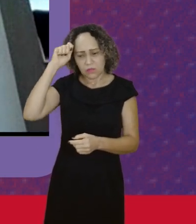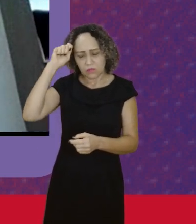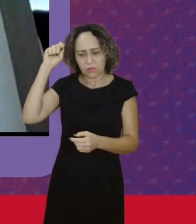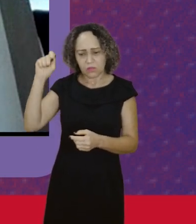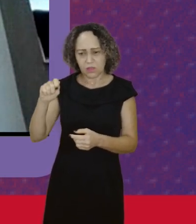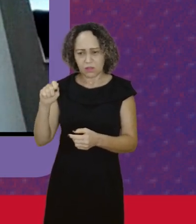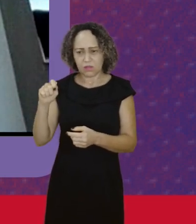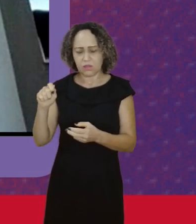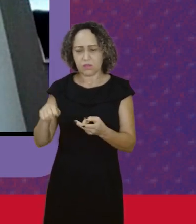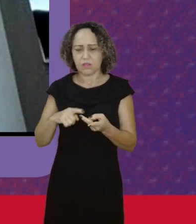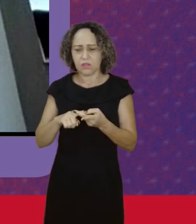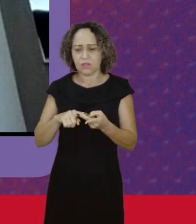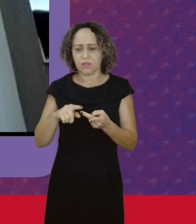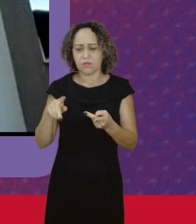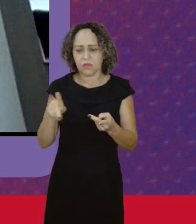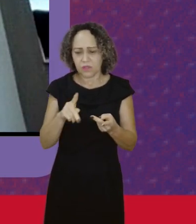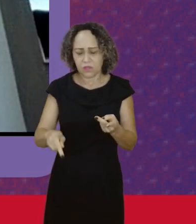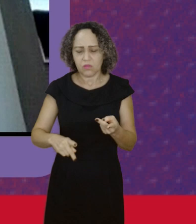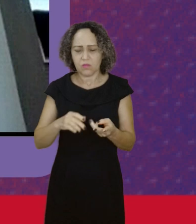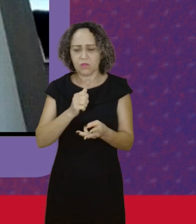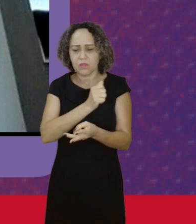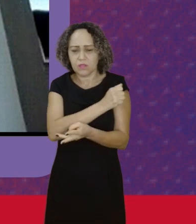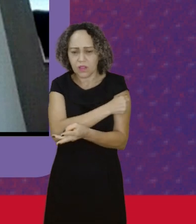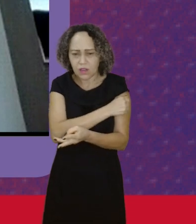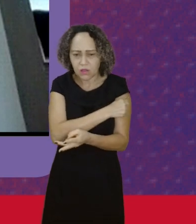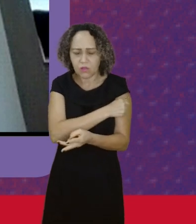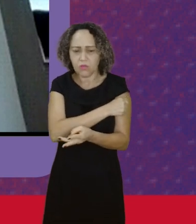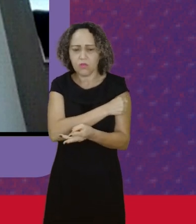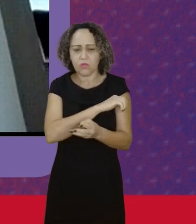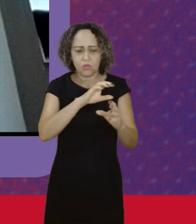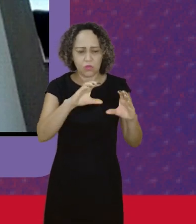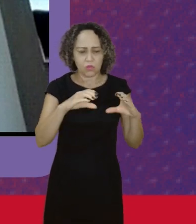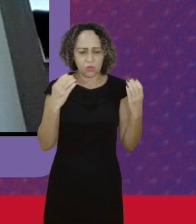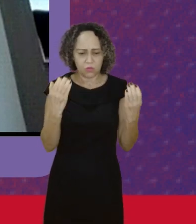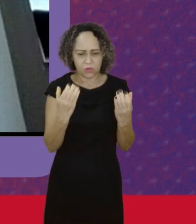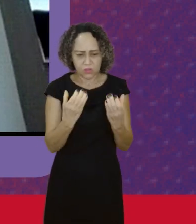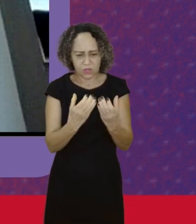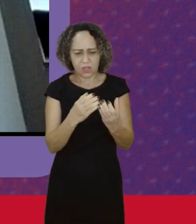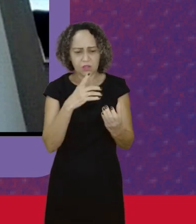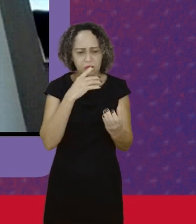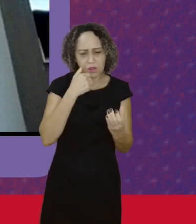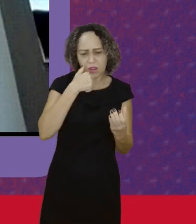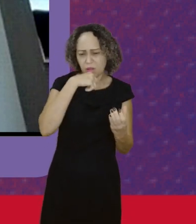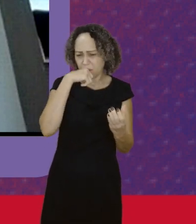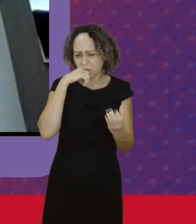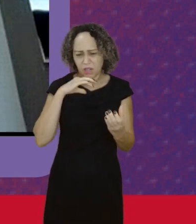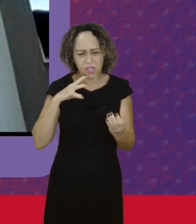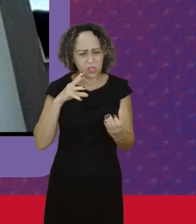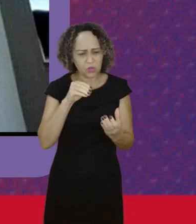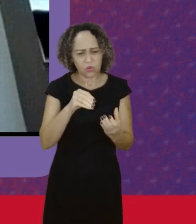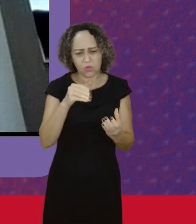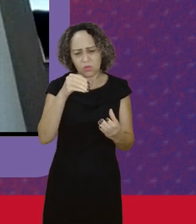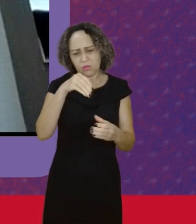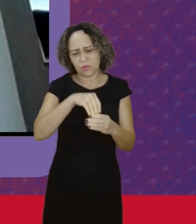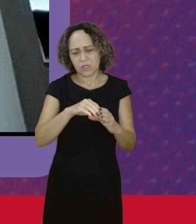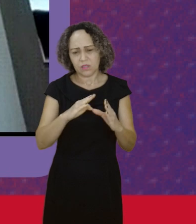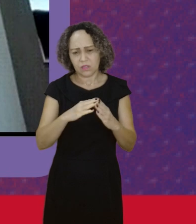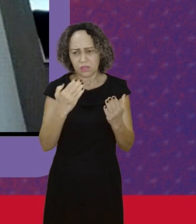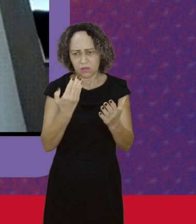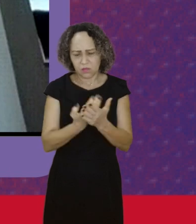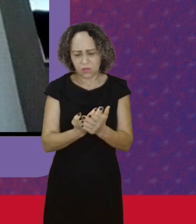estudantes, professores, comunidade escolar como um todo. E esse conhecimento ele é